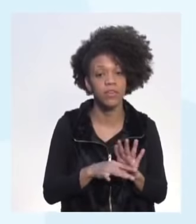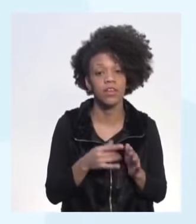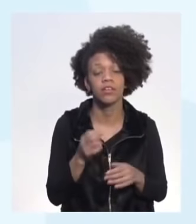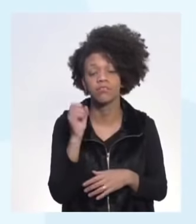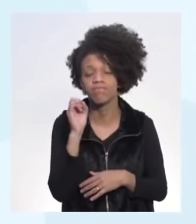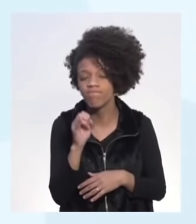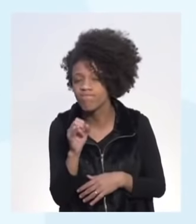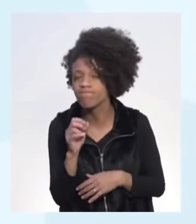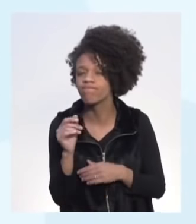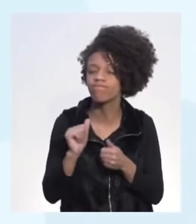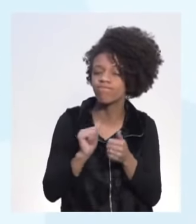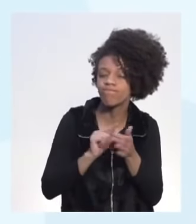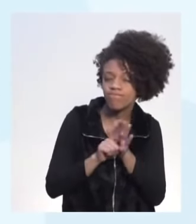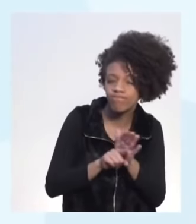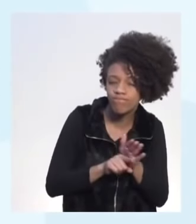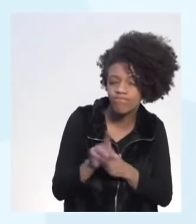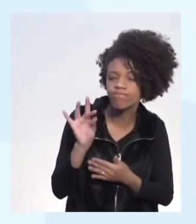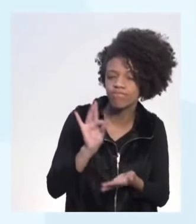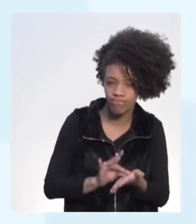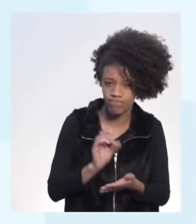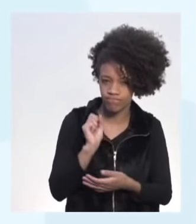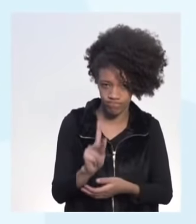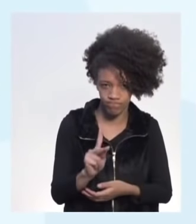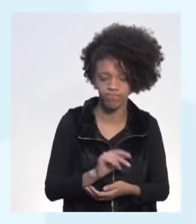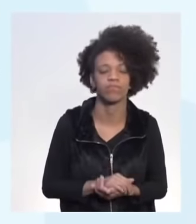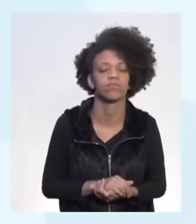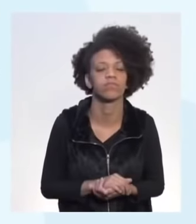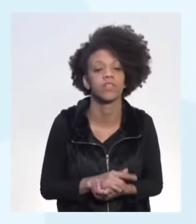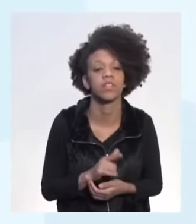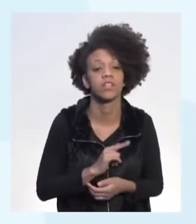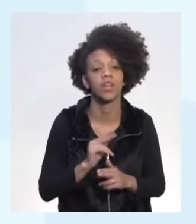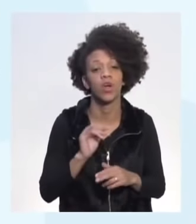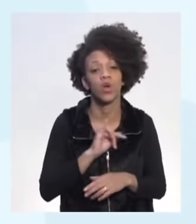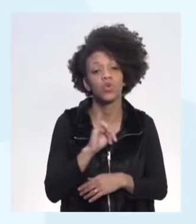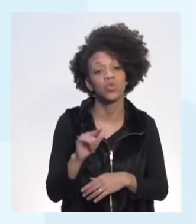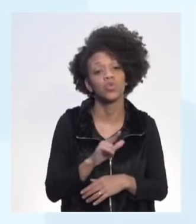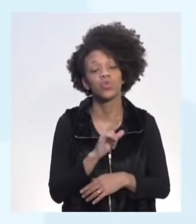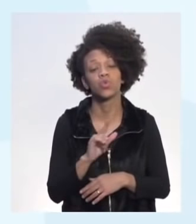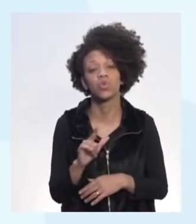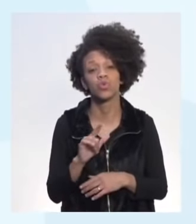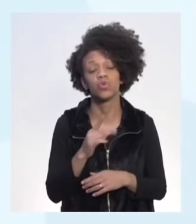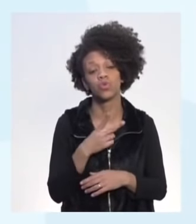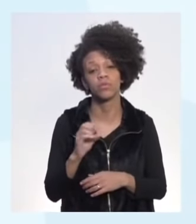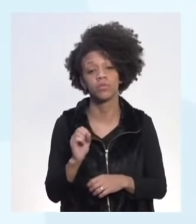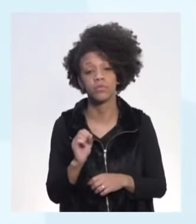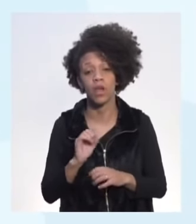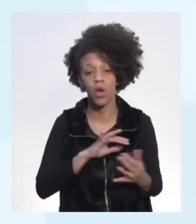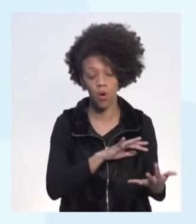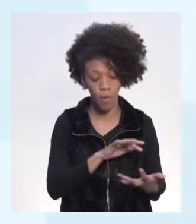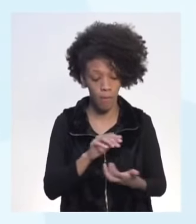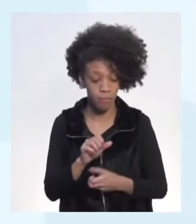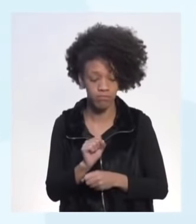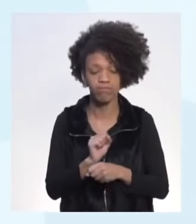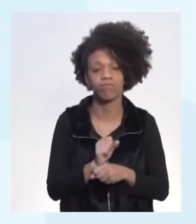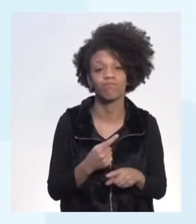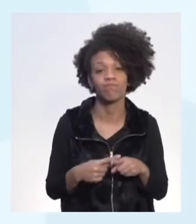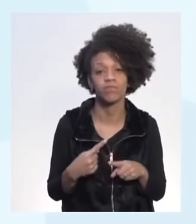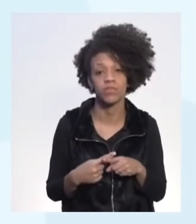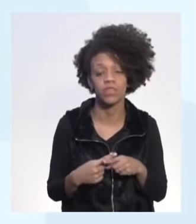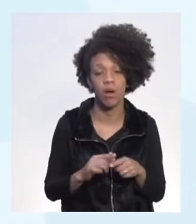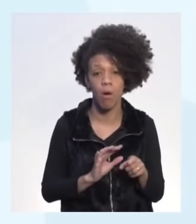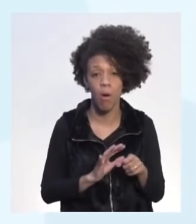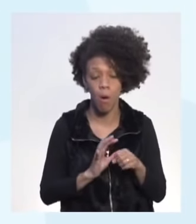levantamentos que fizemos se confirmam, ok? Estamos em julho de 2020. O mundo parou por causa de uma pandemia. De acordo